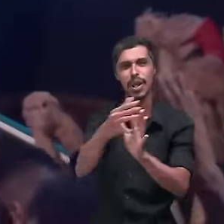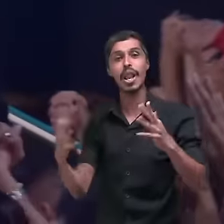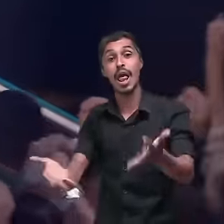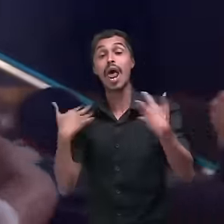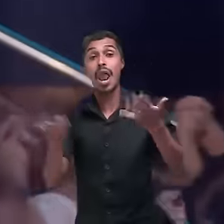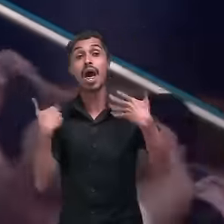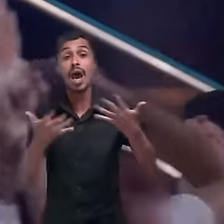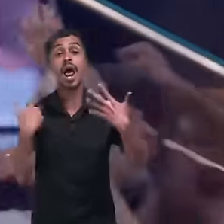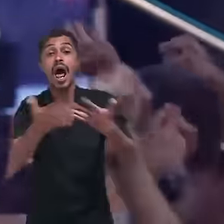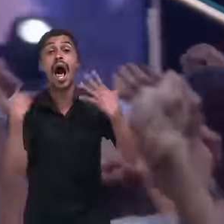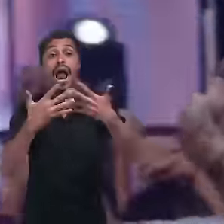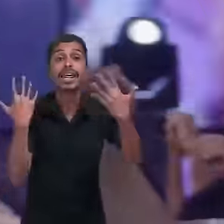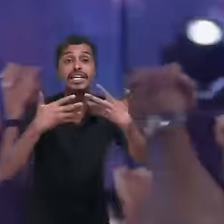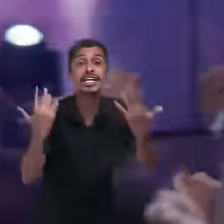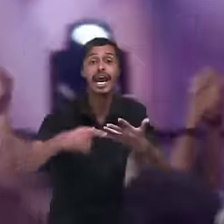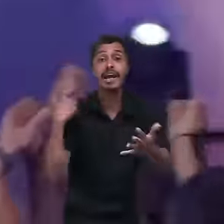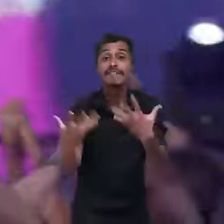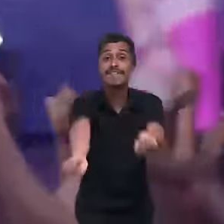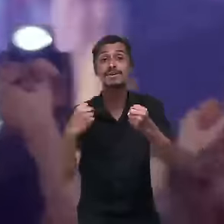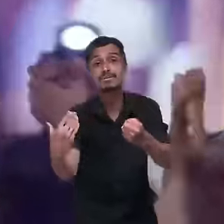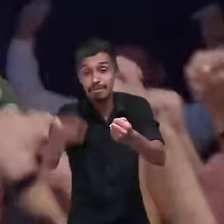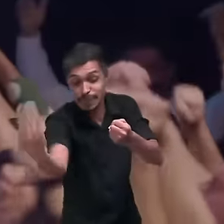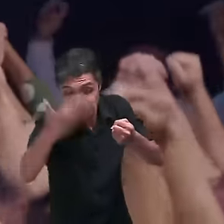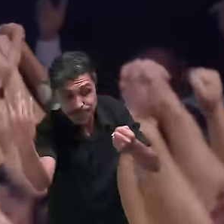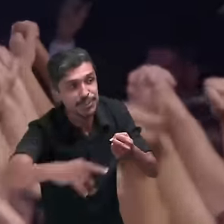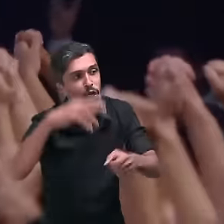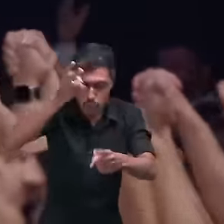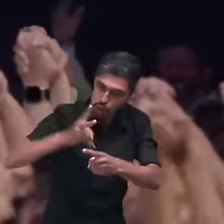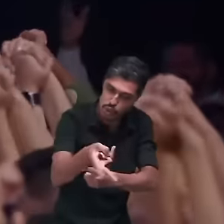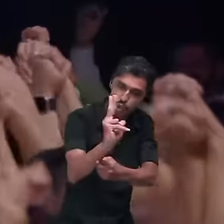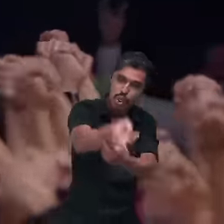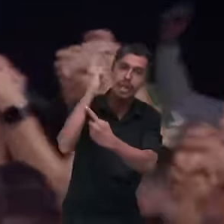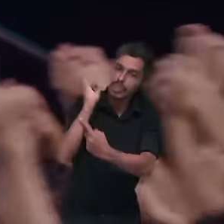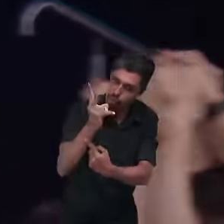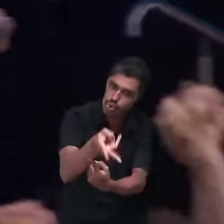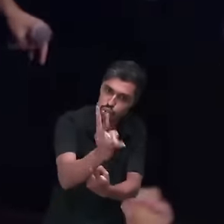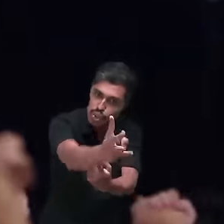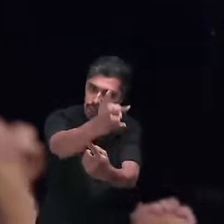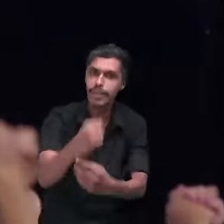adora, adora, adora, adora.